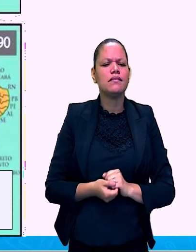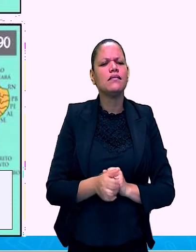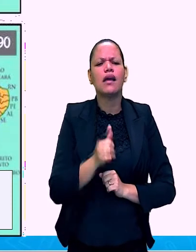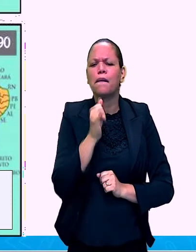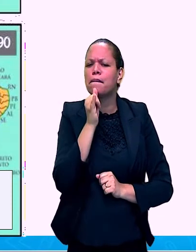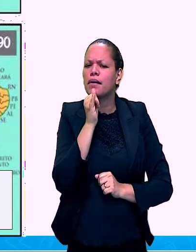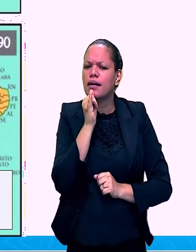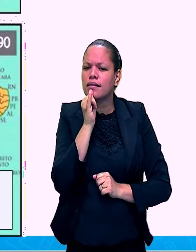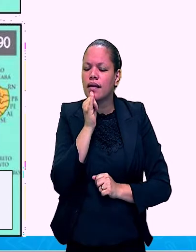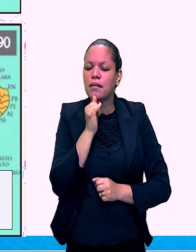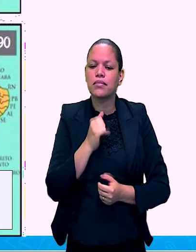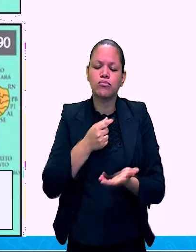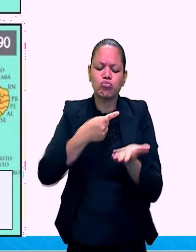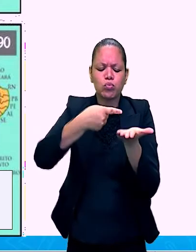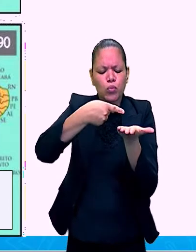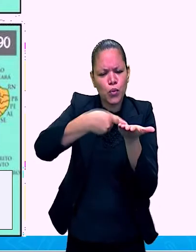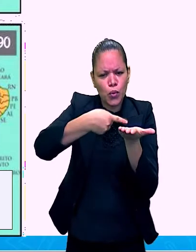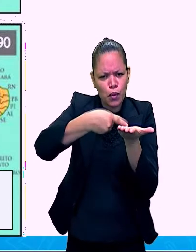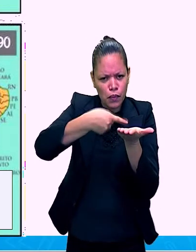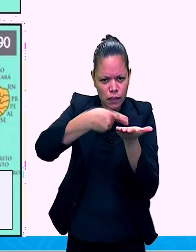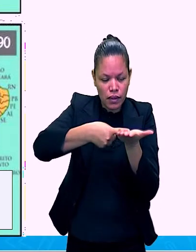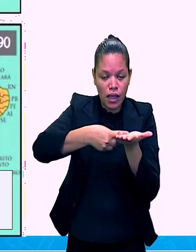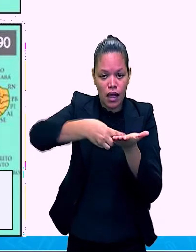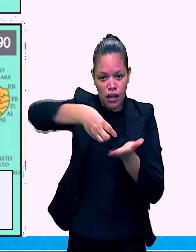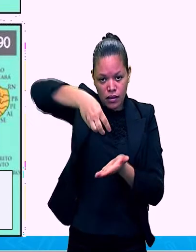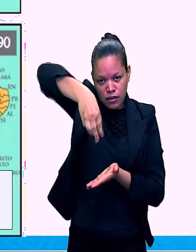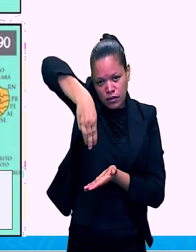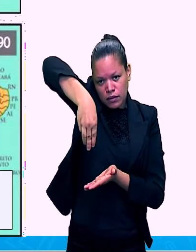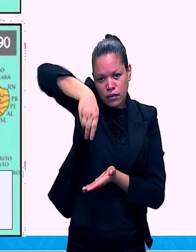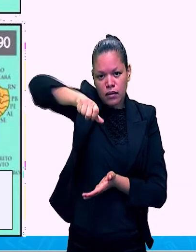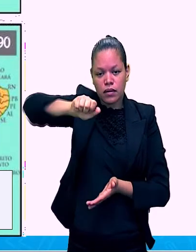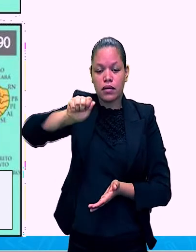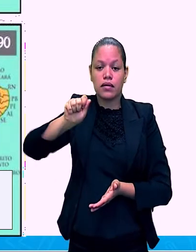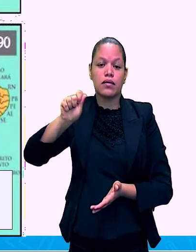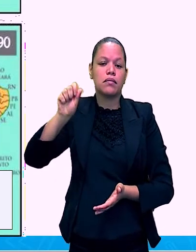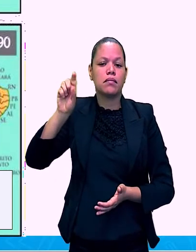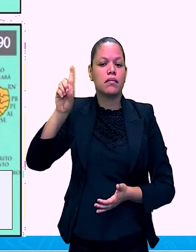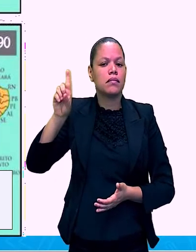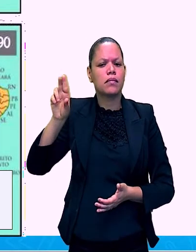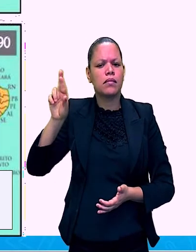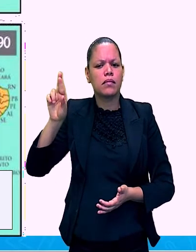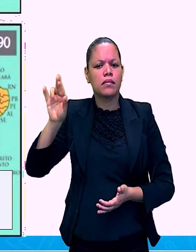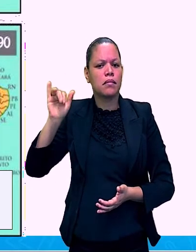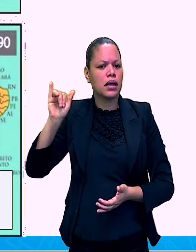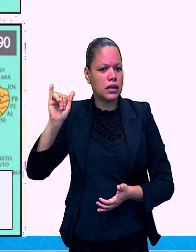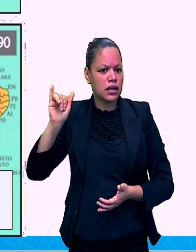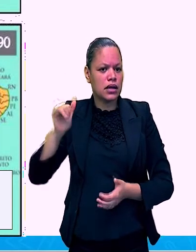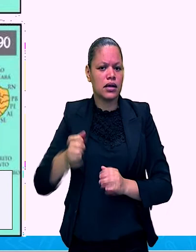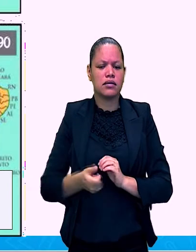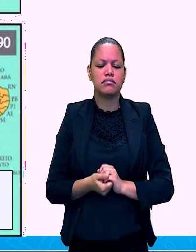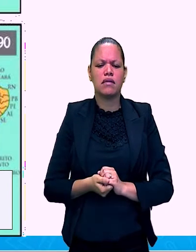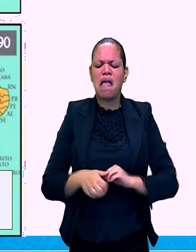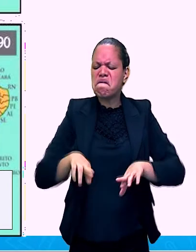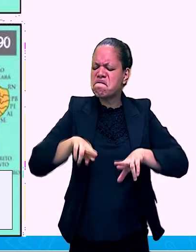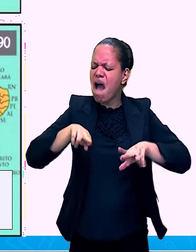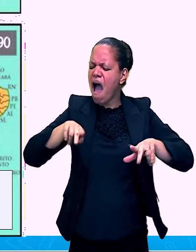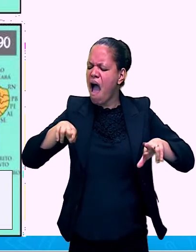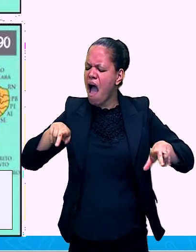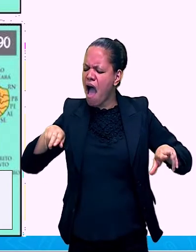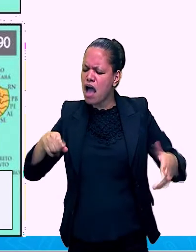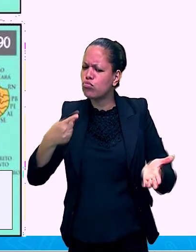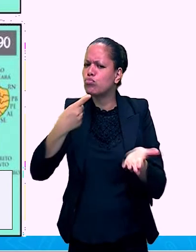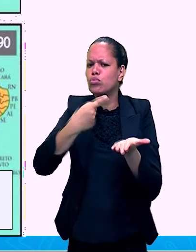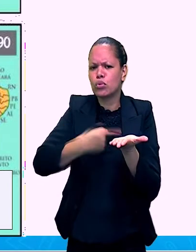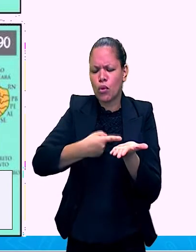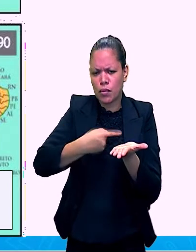foi em 1750, o Tratado de Petrópolis e temos também representado aqui o Tratado de Tordesilhas, ok?